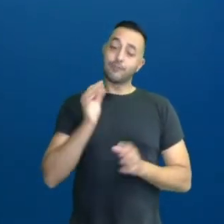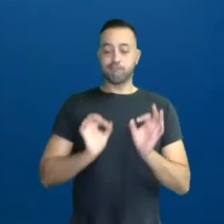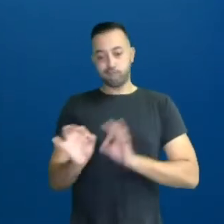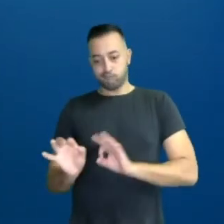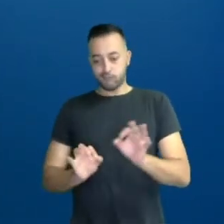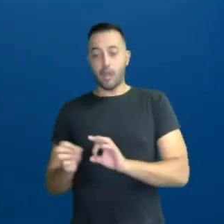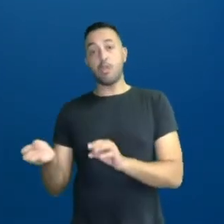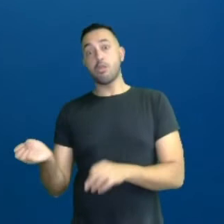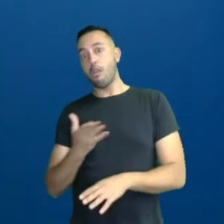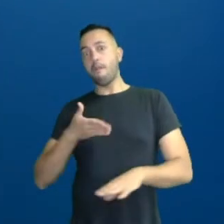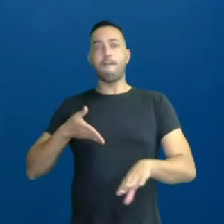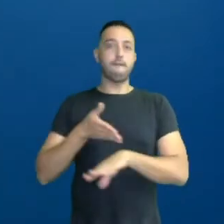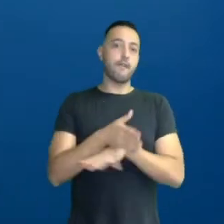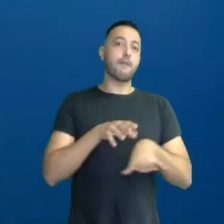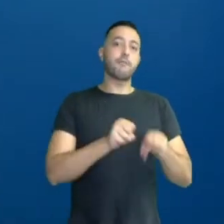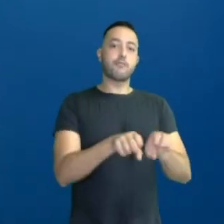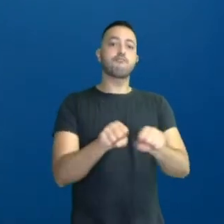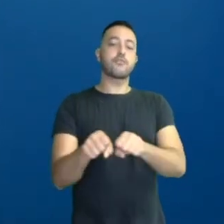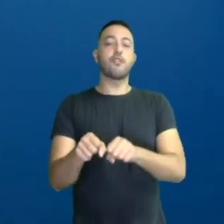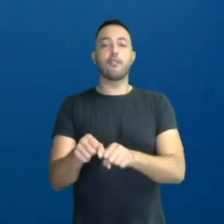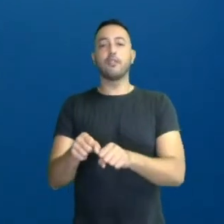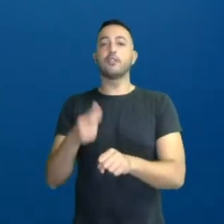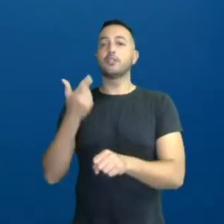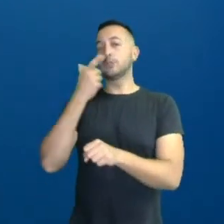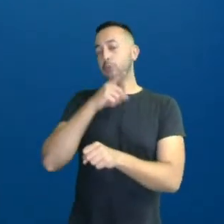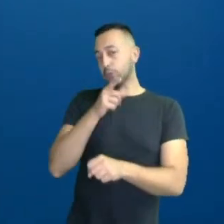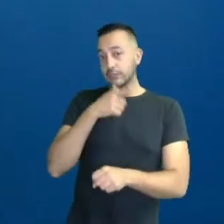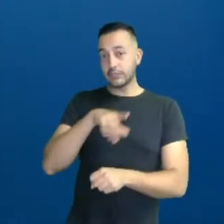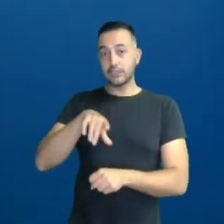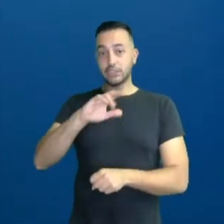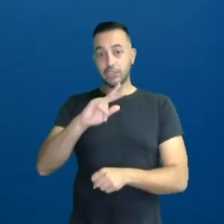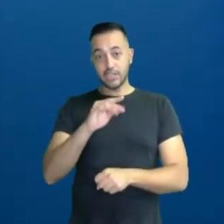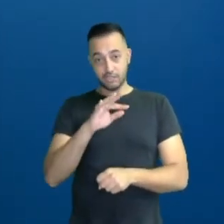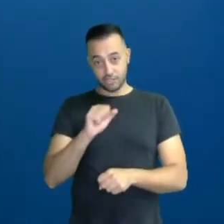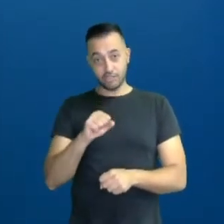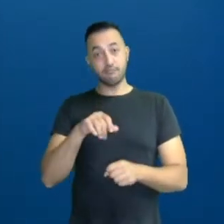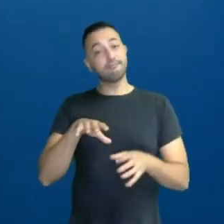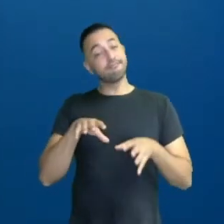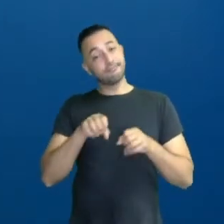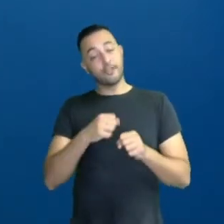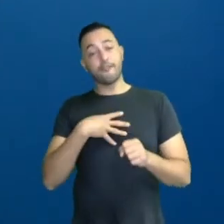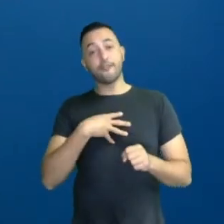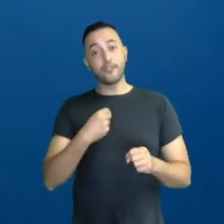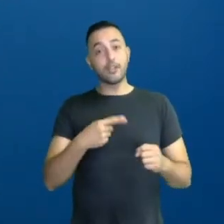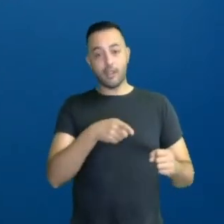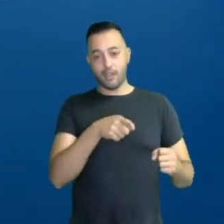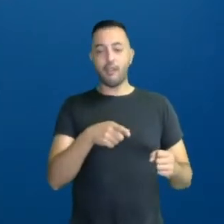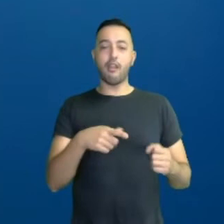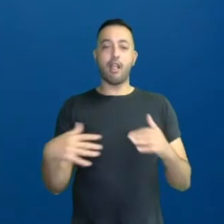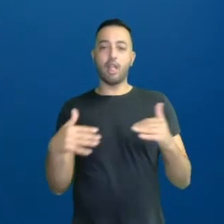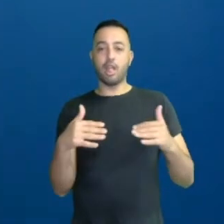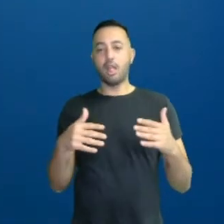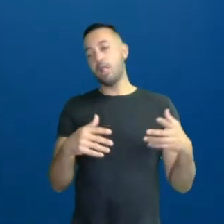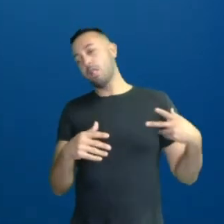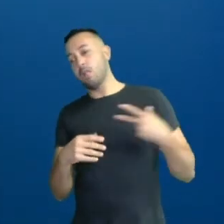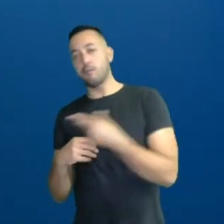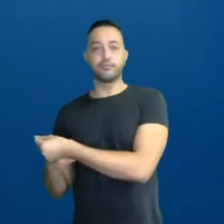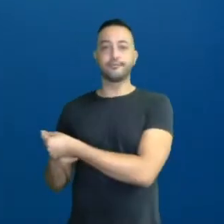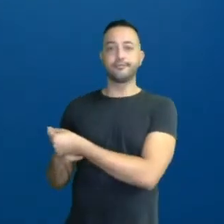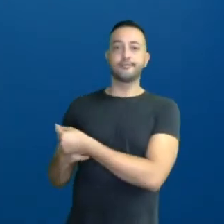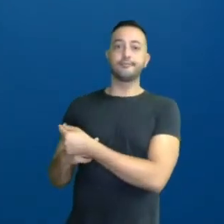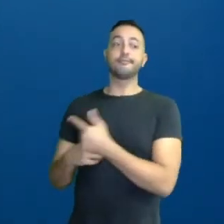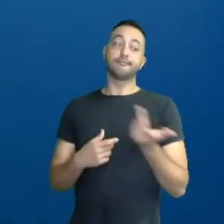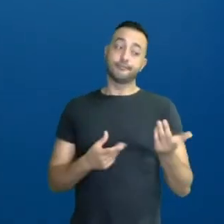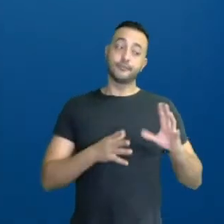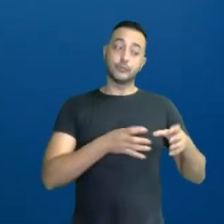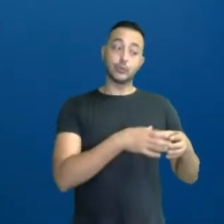novas invasões, conseguem derrotar Xerxes, filho de Dario, nas guerras médicas. A vitória